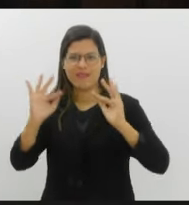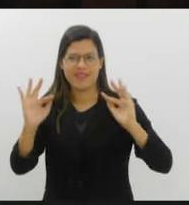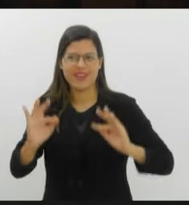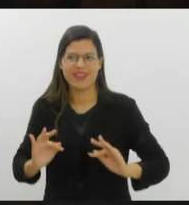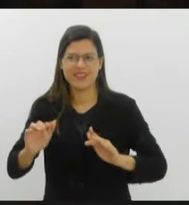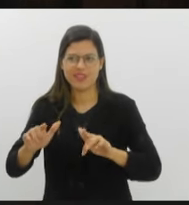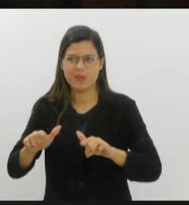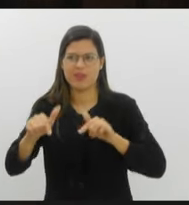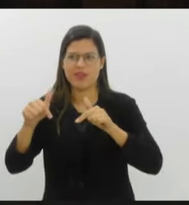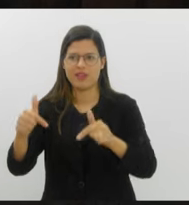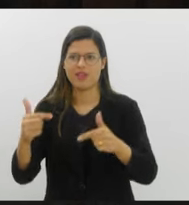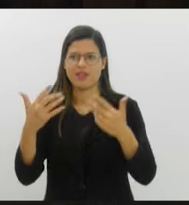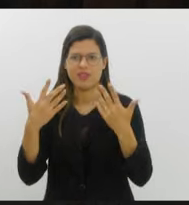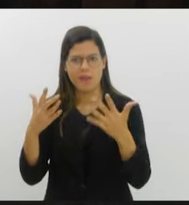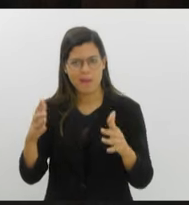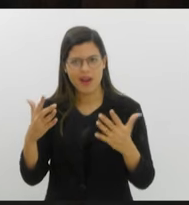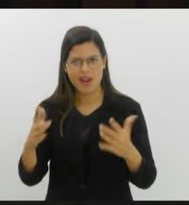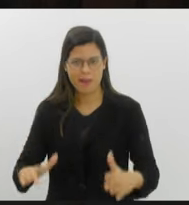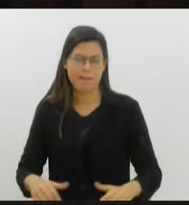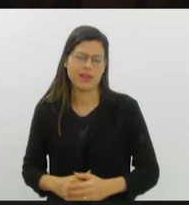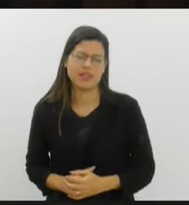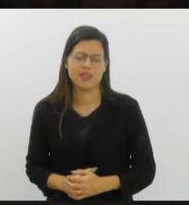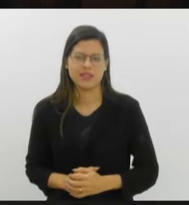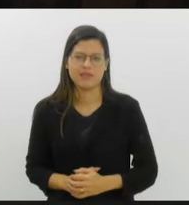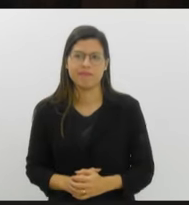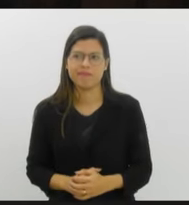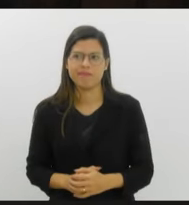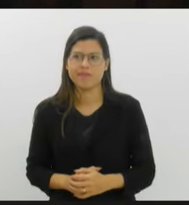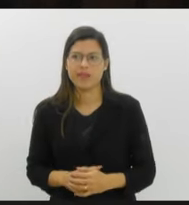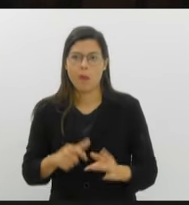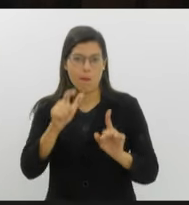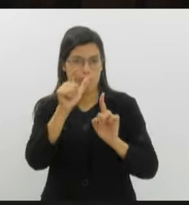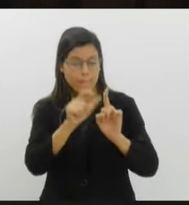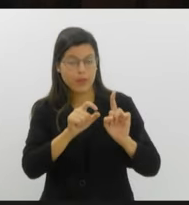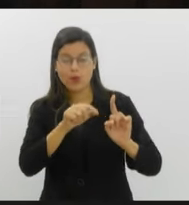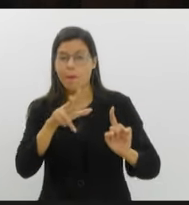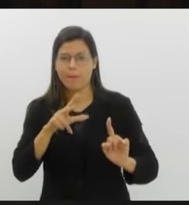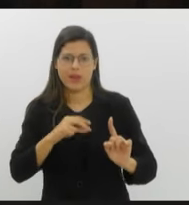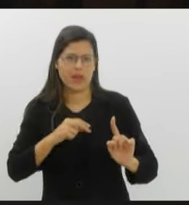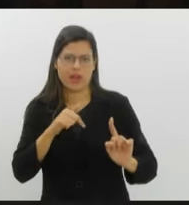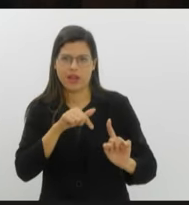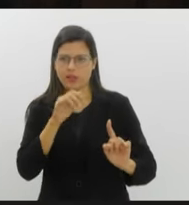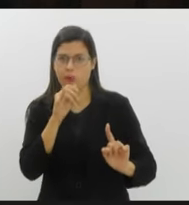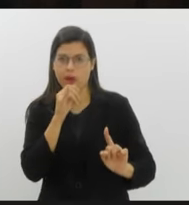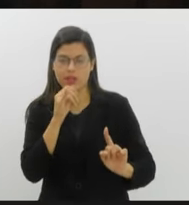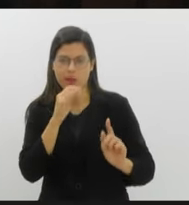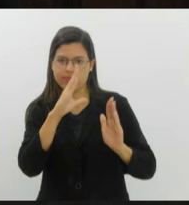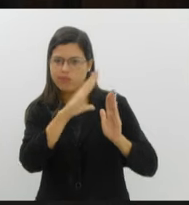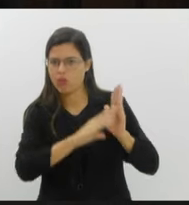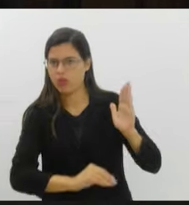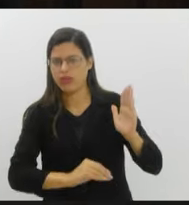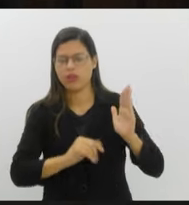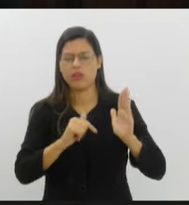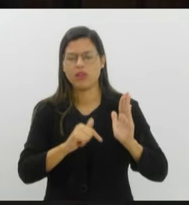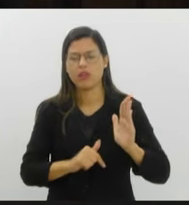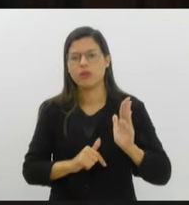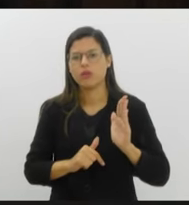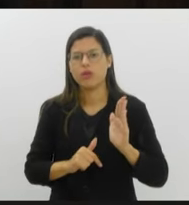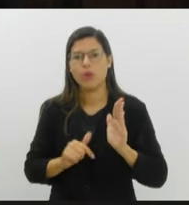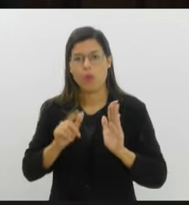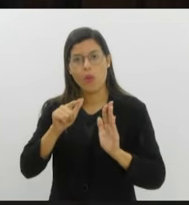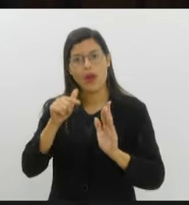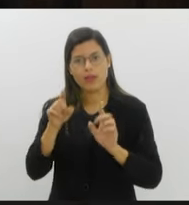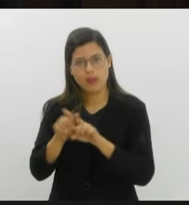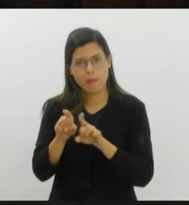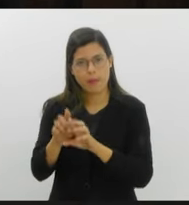iniciativa. Cazua. Parabéns mesmo. E é uma pessoa que merece, é um exemplo a ser seguido e ele é